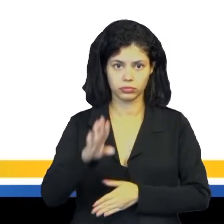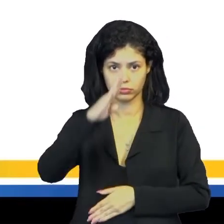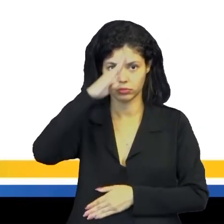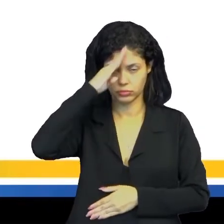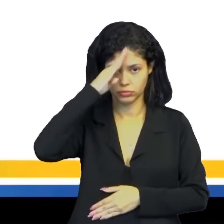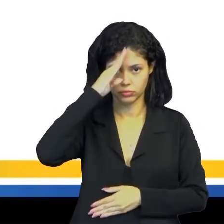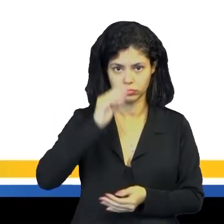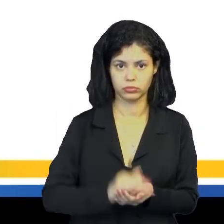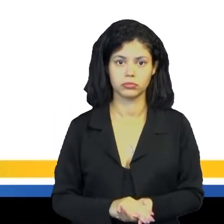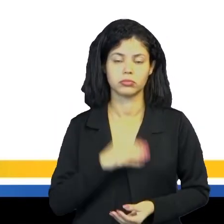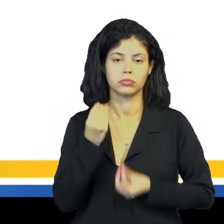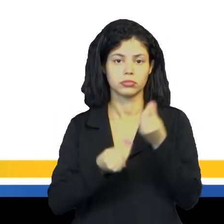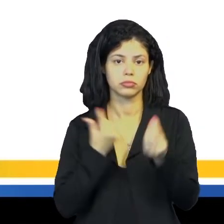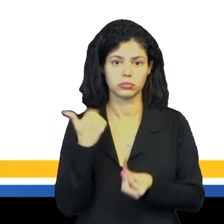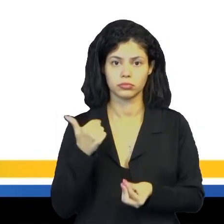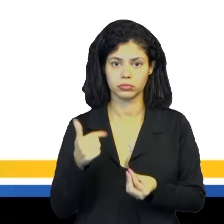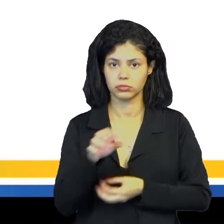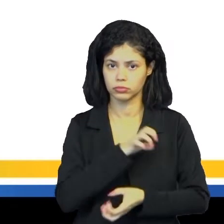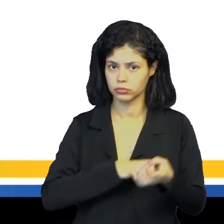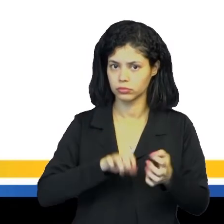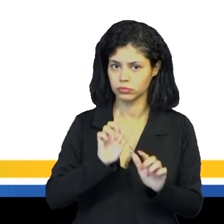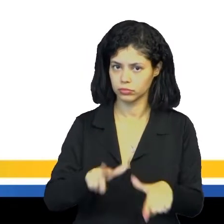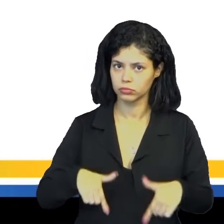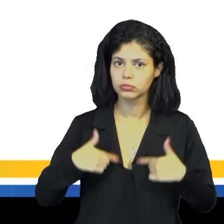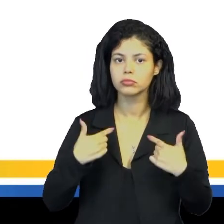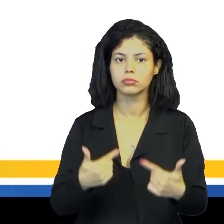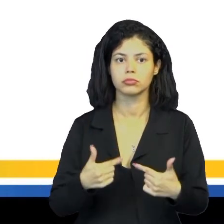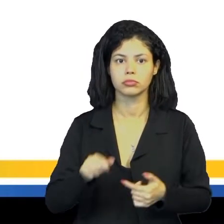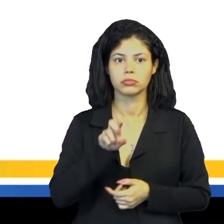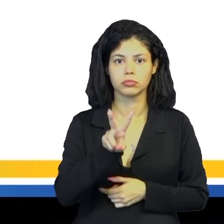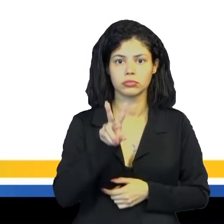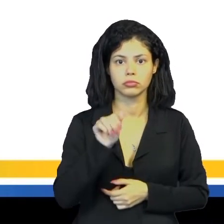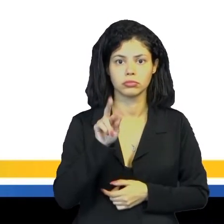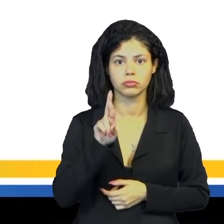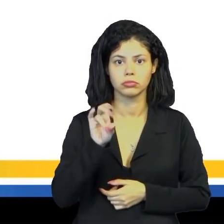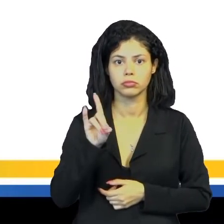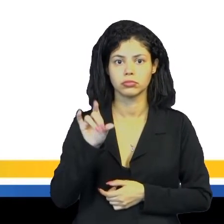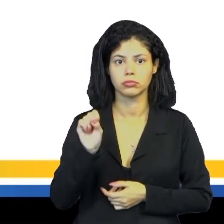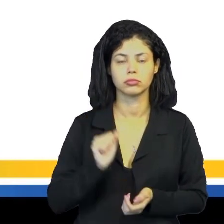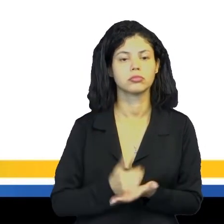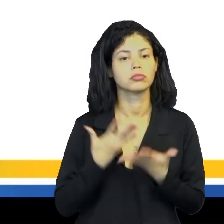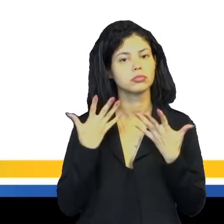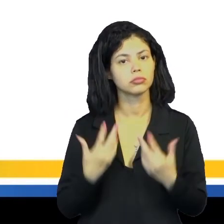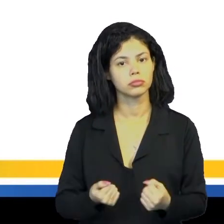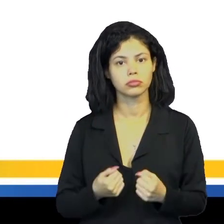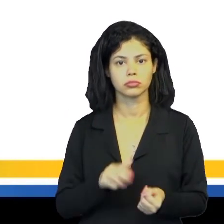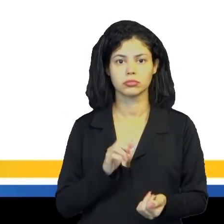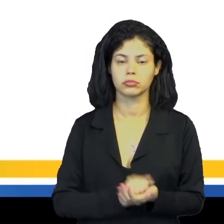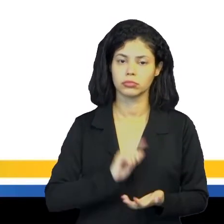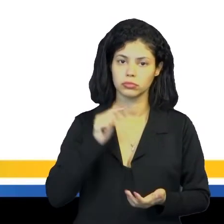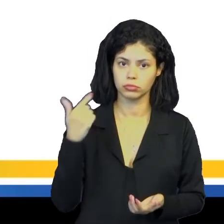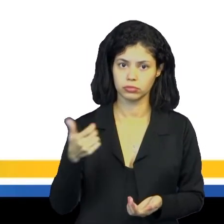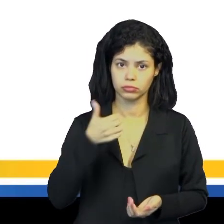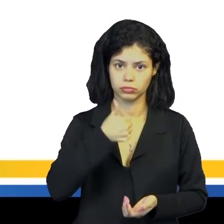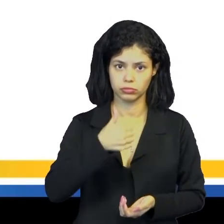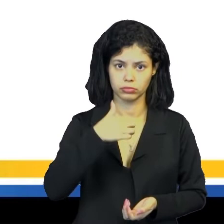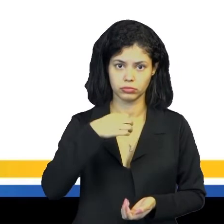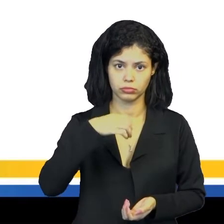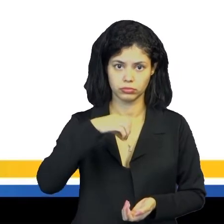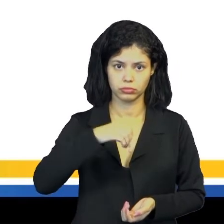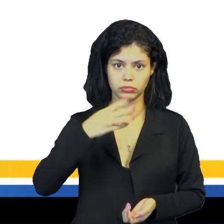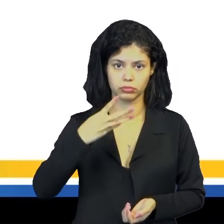Exército. Como não houve a reação para defender o governo, o Vargas assume a presidência ali em